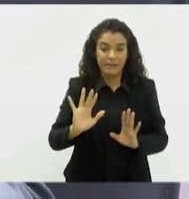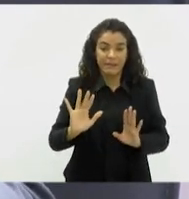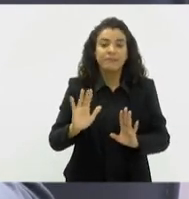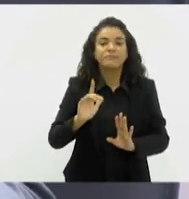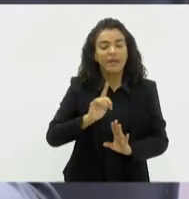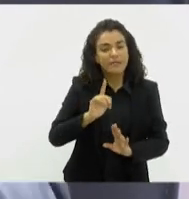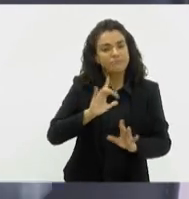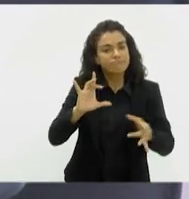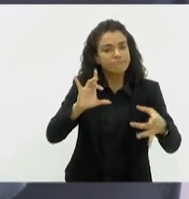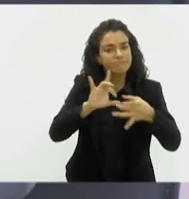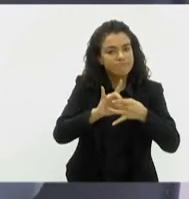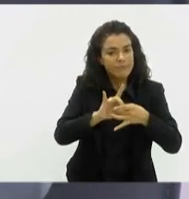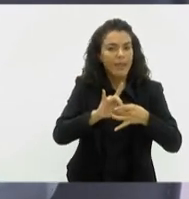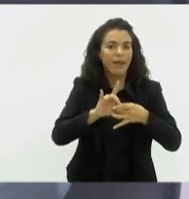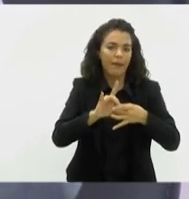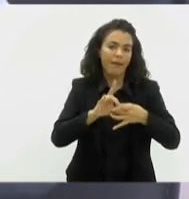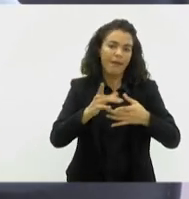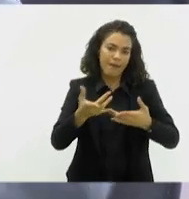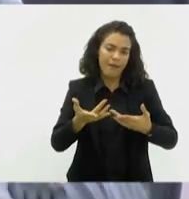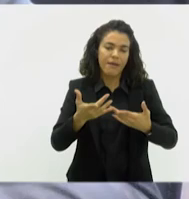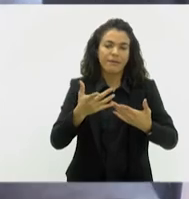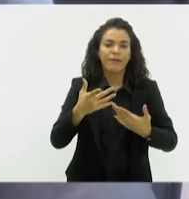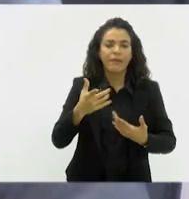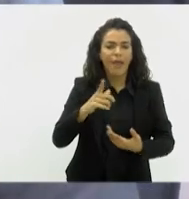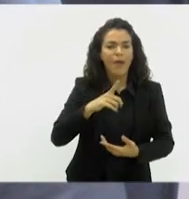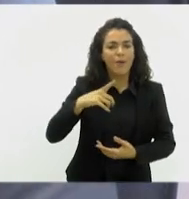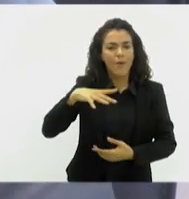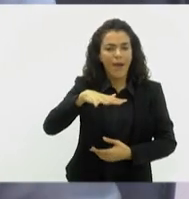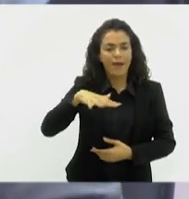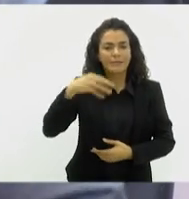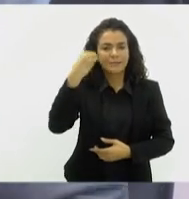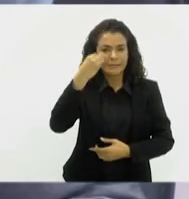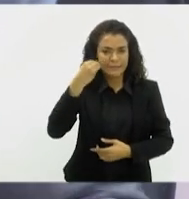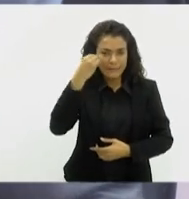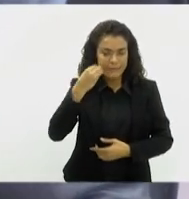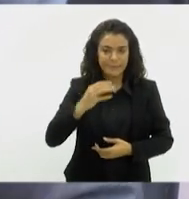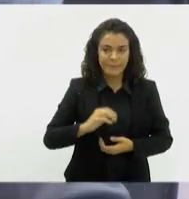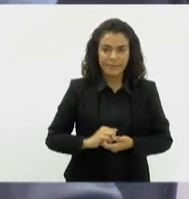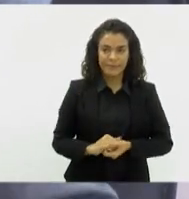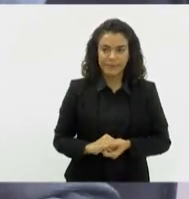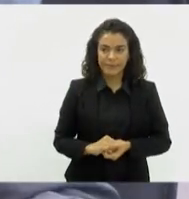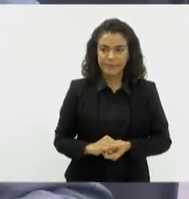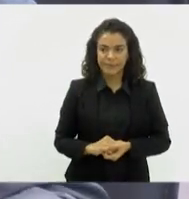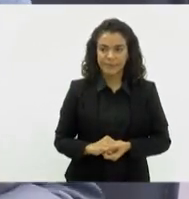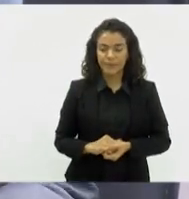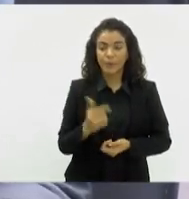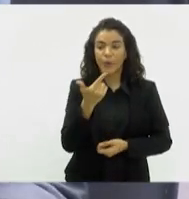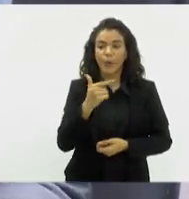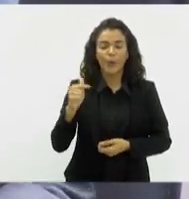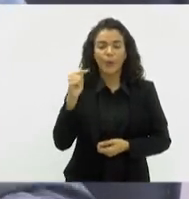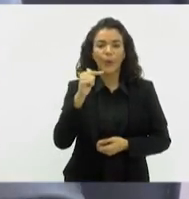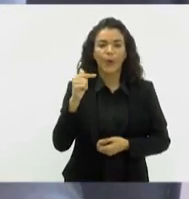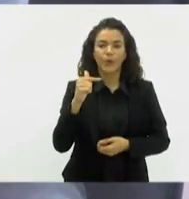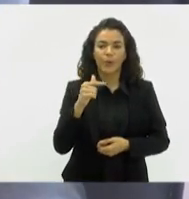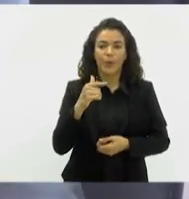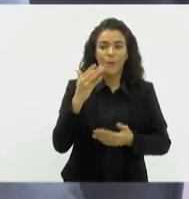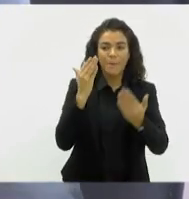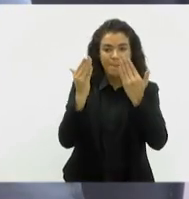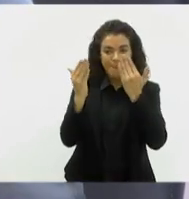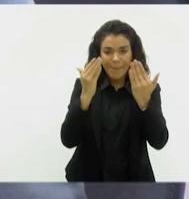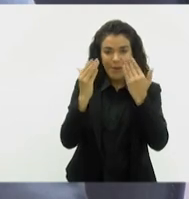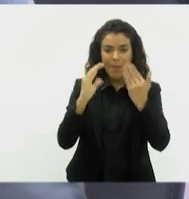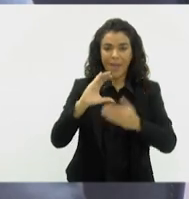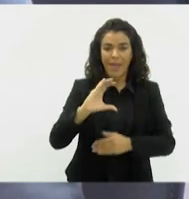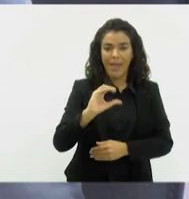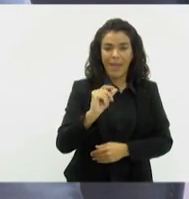relacionado à sexualidade, que é um campo de experiência que ela apresentou. Aí o outro item. Psicólogo no CAPS